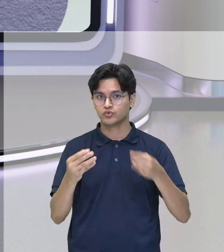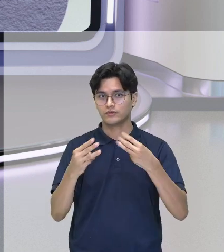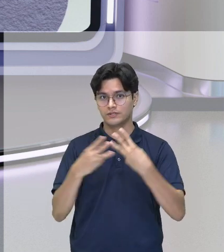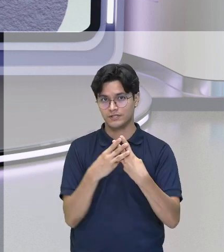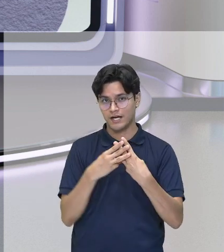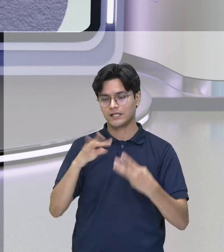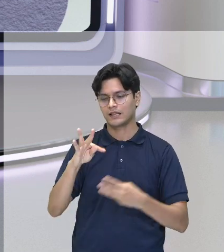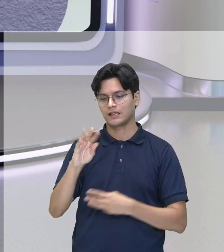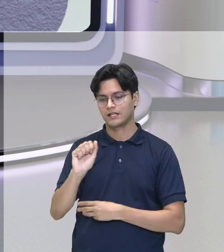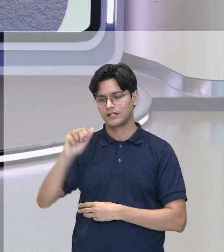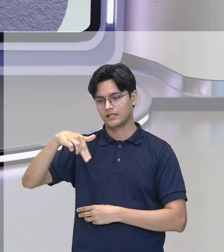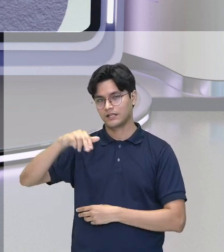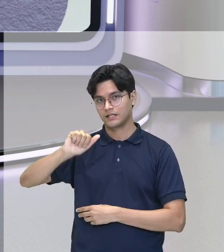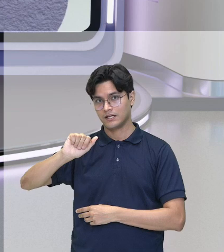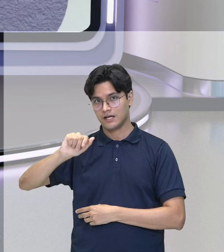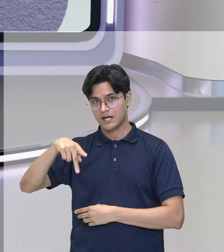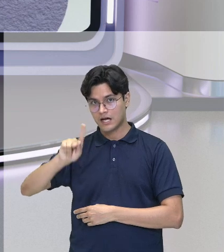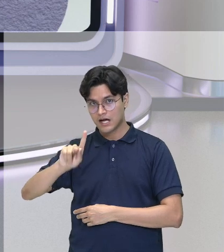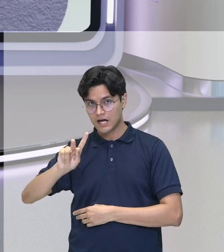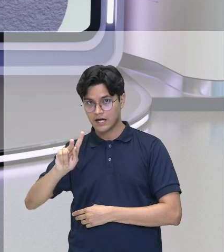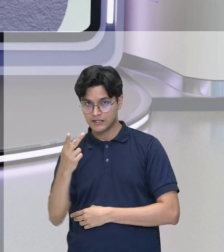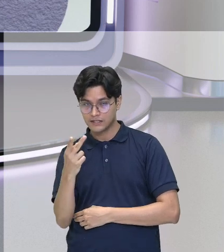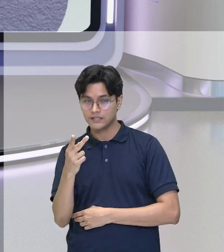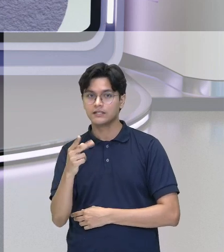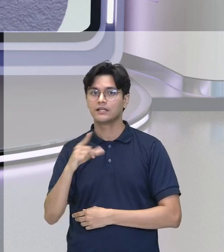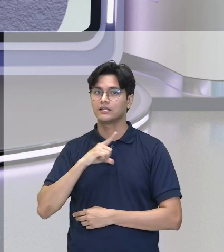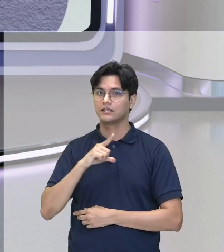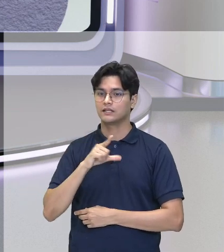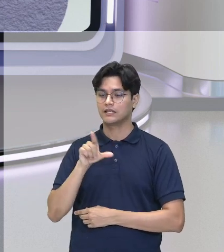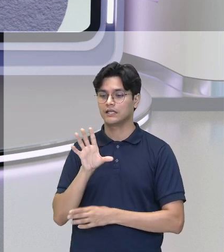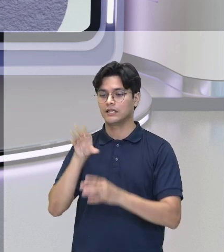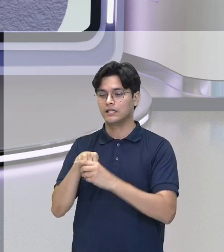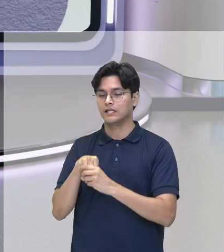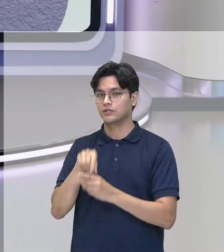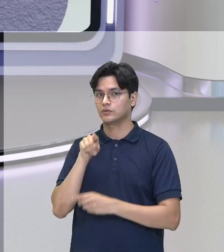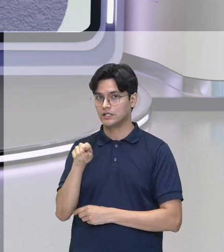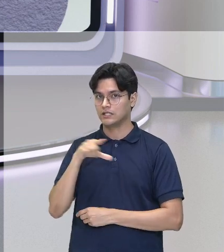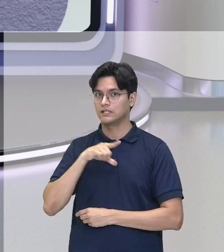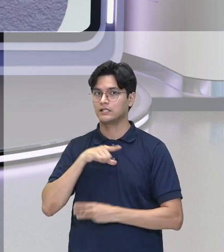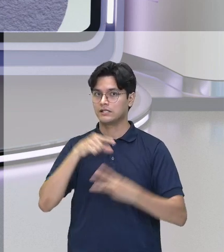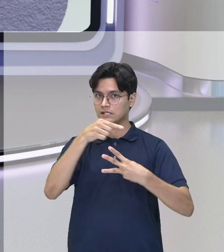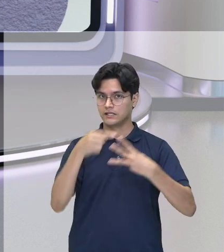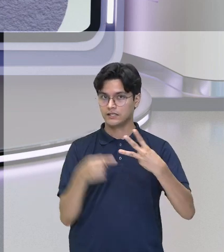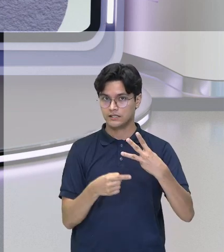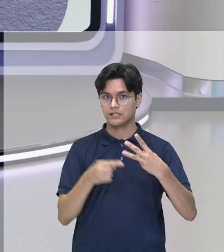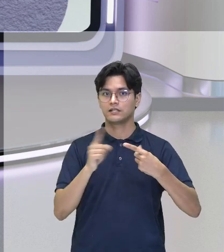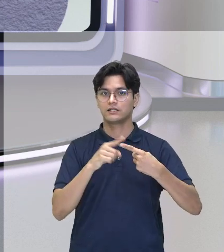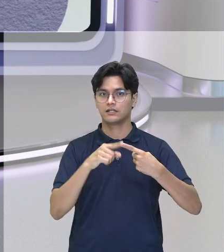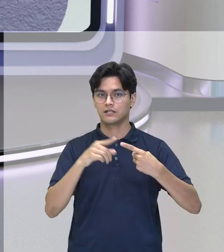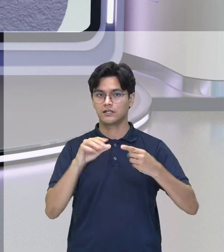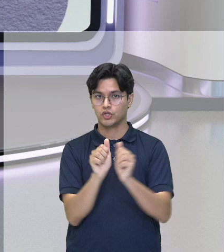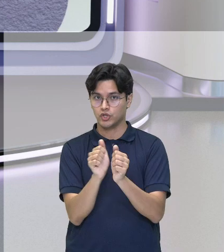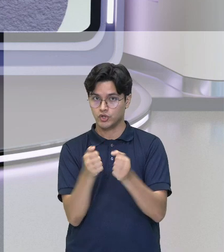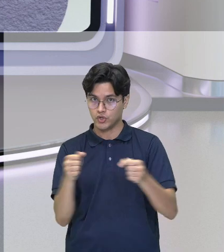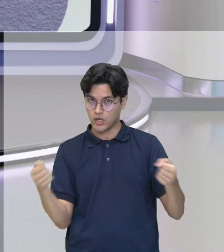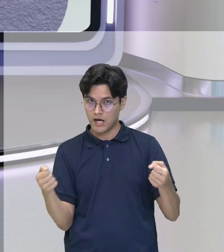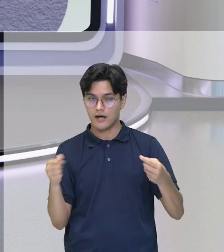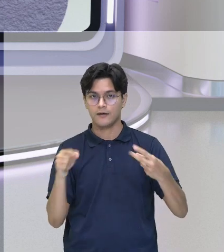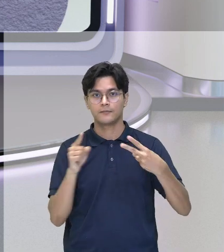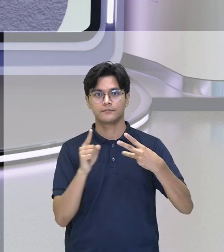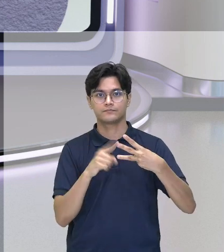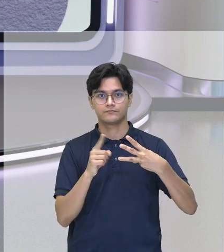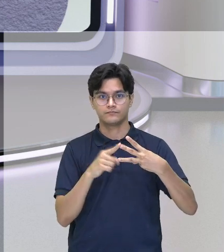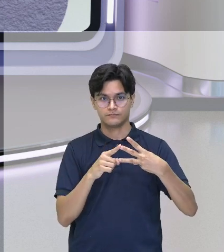A Torá, né, o livro profético, o Nevi'im,